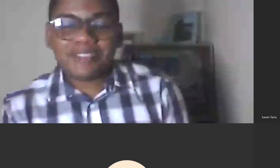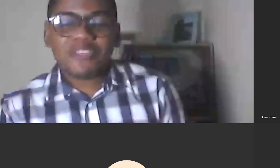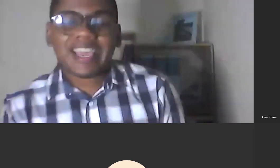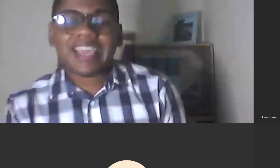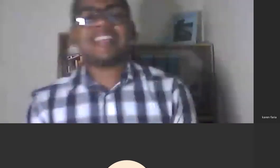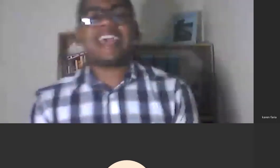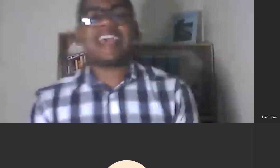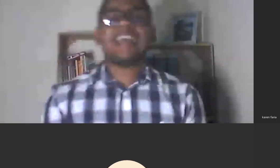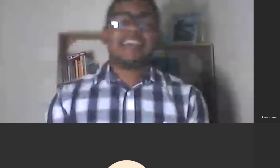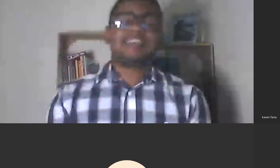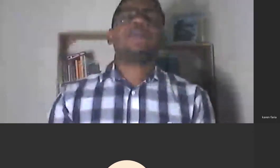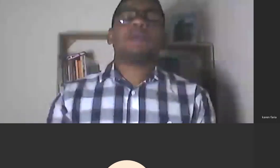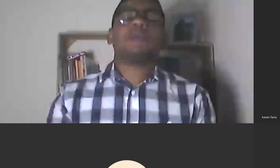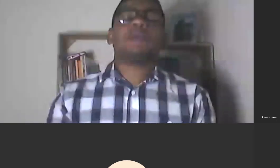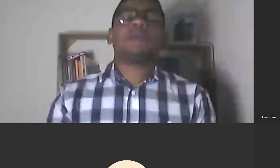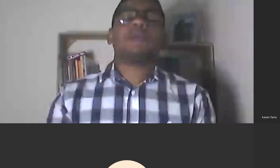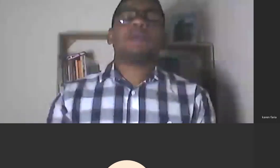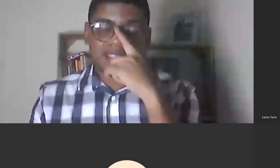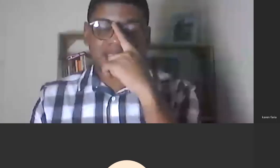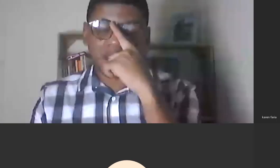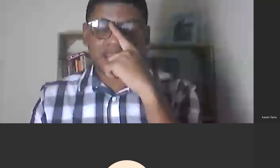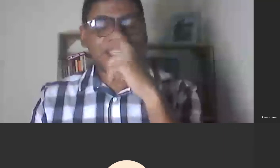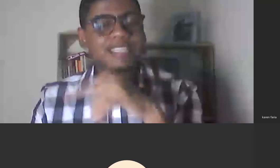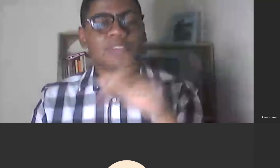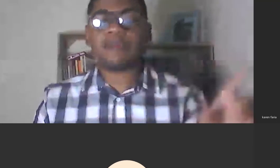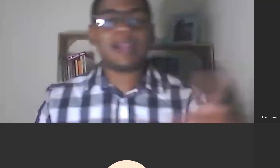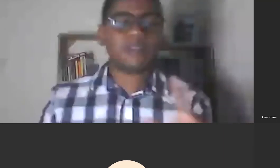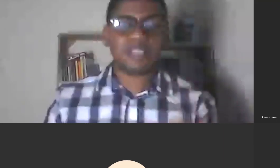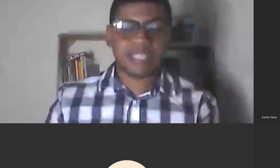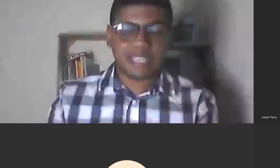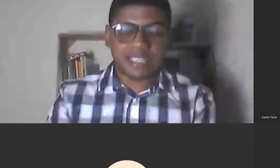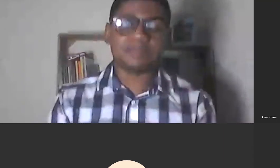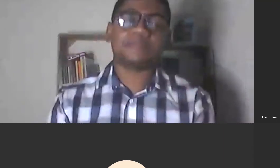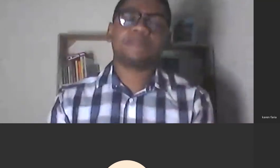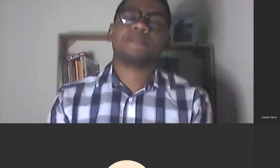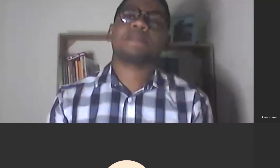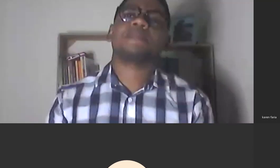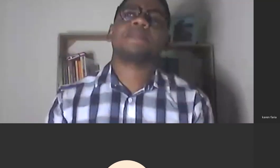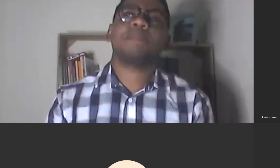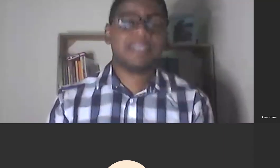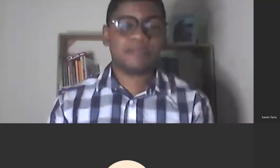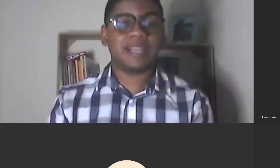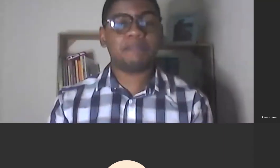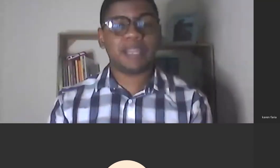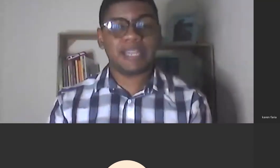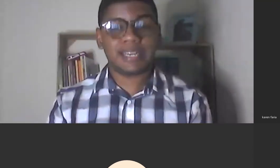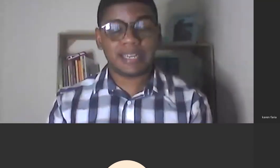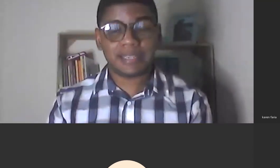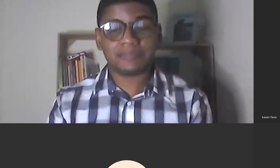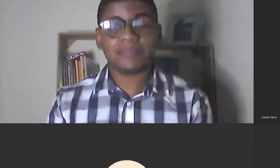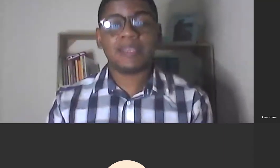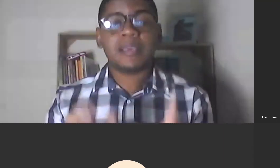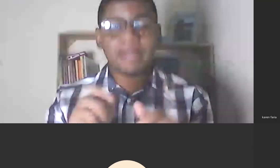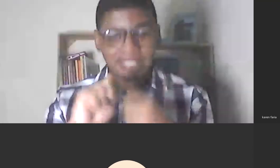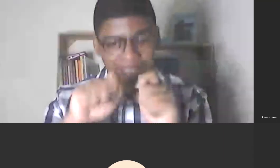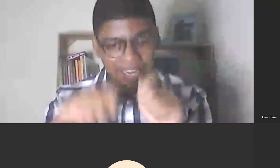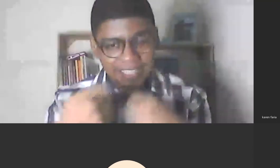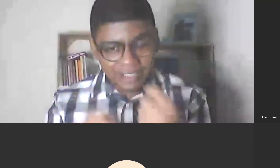Vamos lá, quero ver quem acerta essa agora. Dois sinais que eu não trabalhei com vocês ainda. Mas